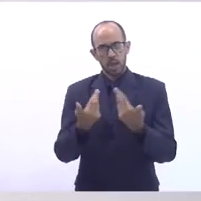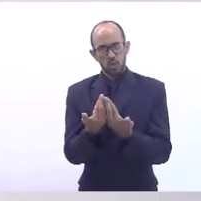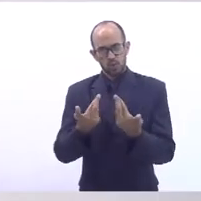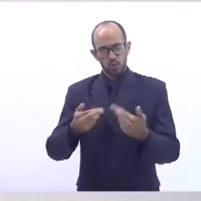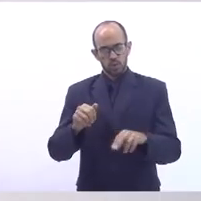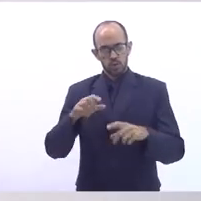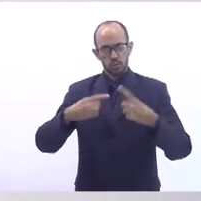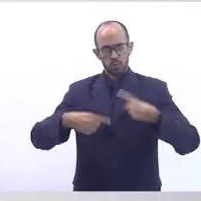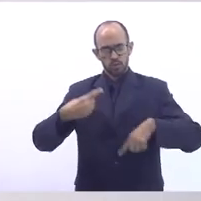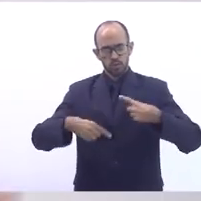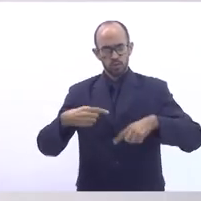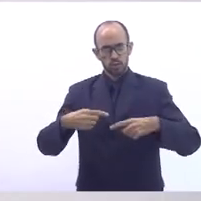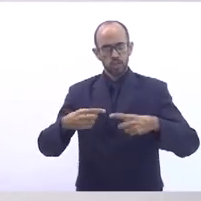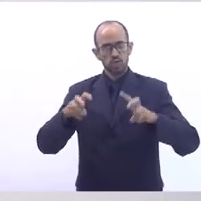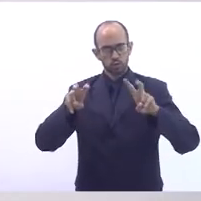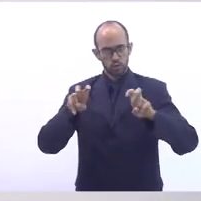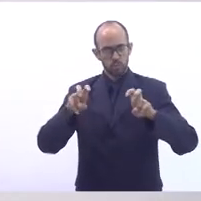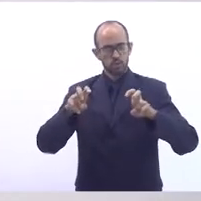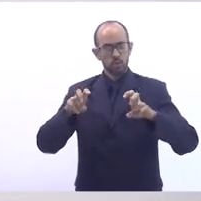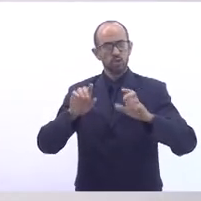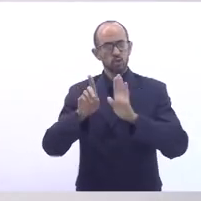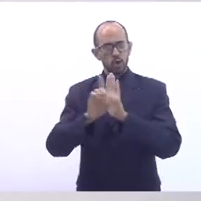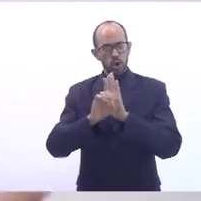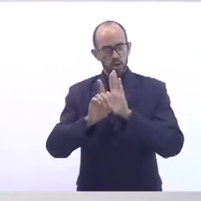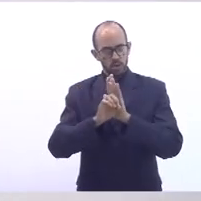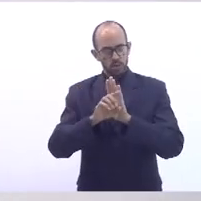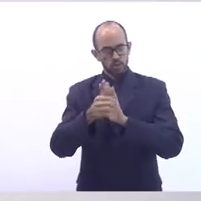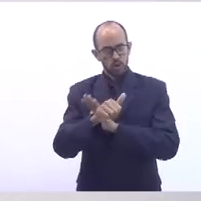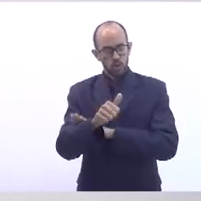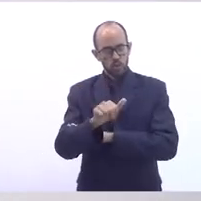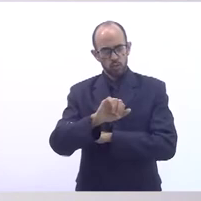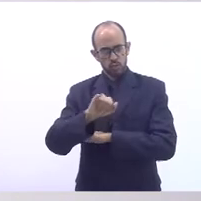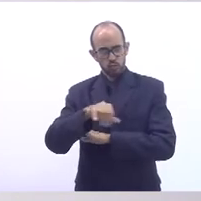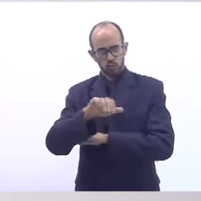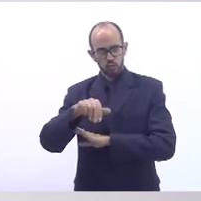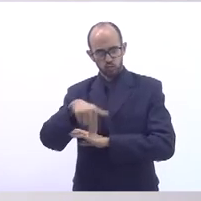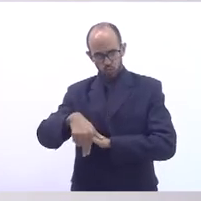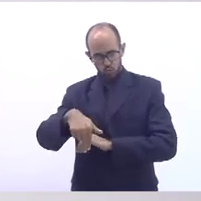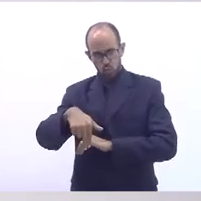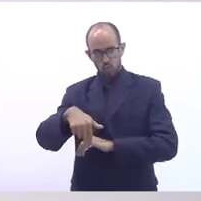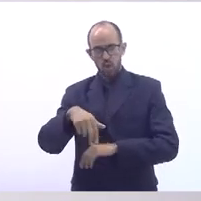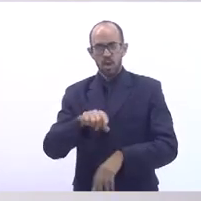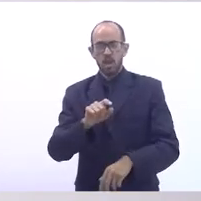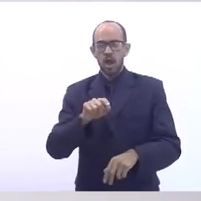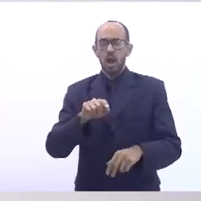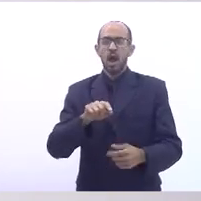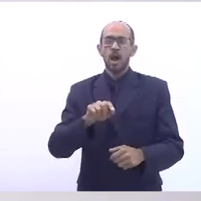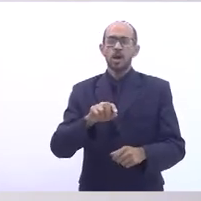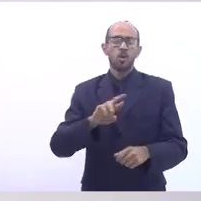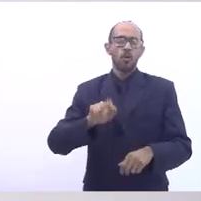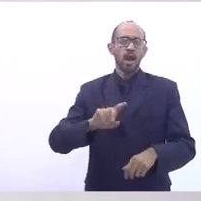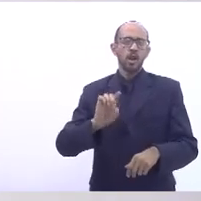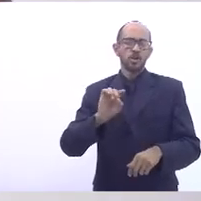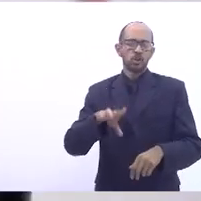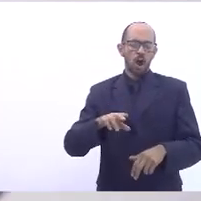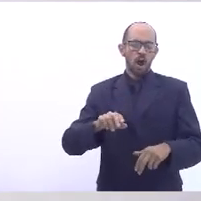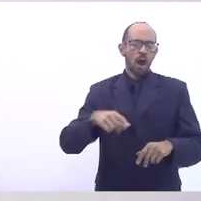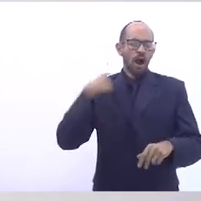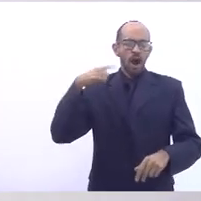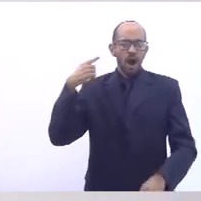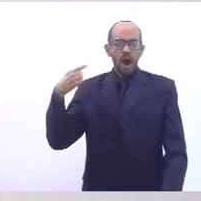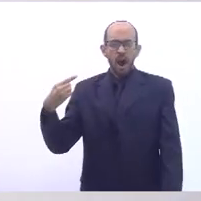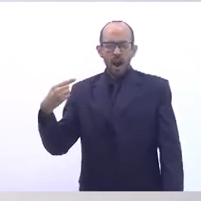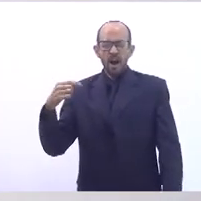no dia Onze de Junho a comissão é aberta tá não é só para advogados foi uma